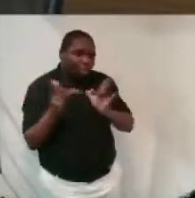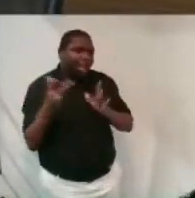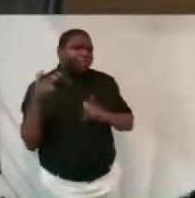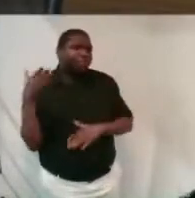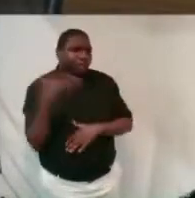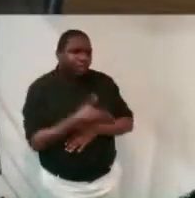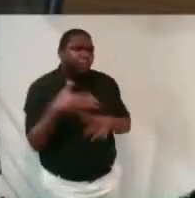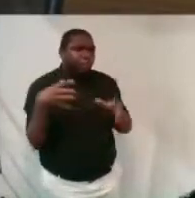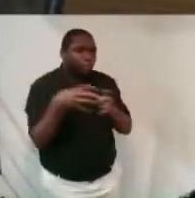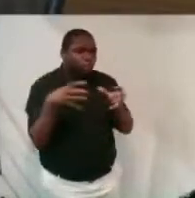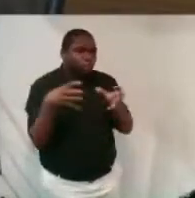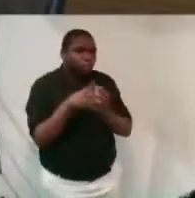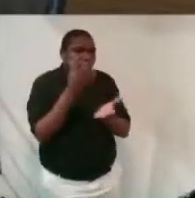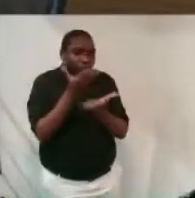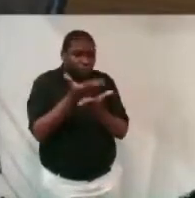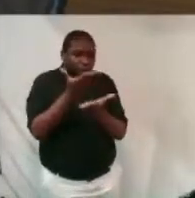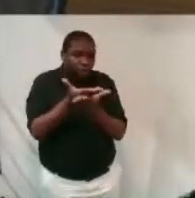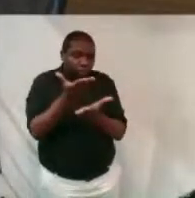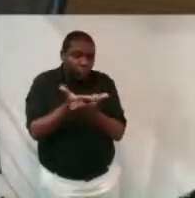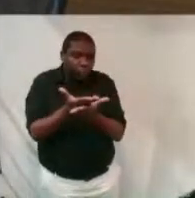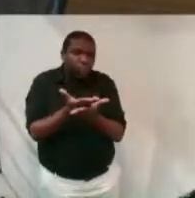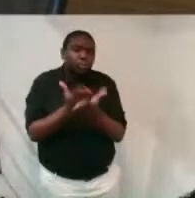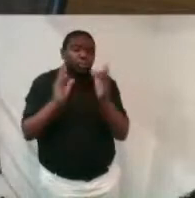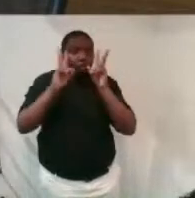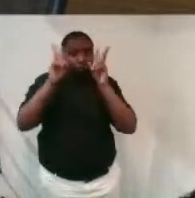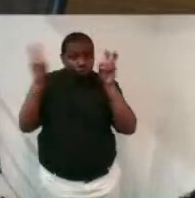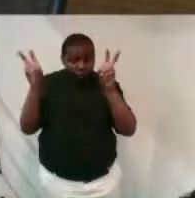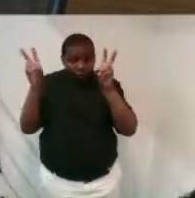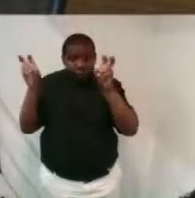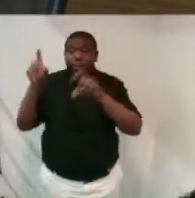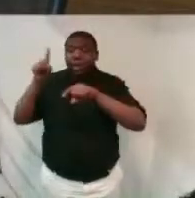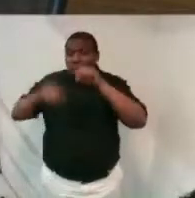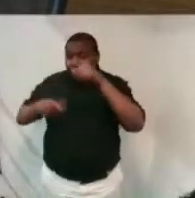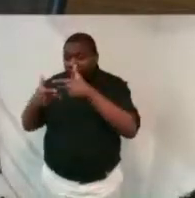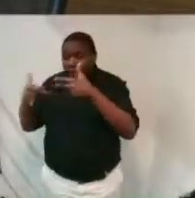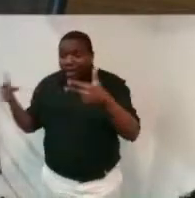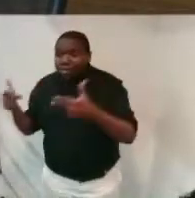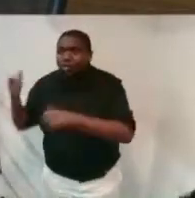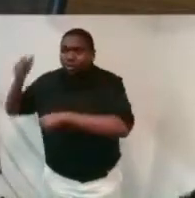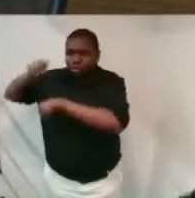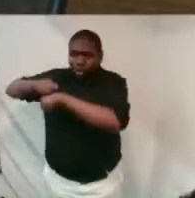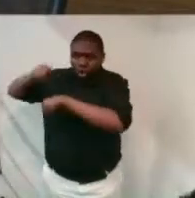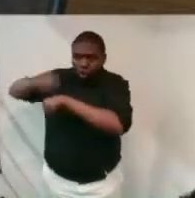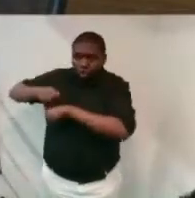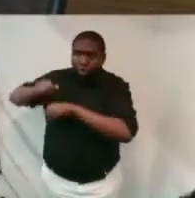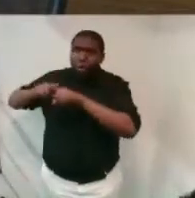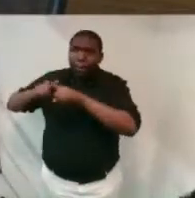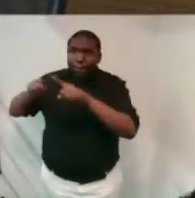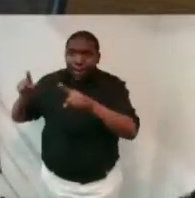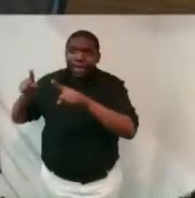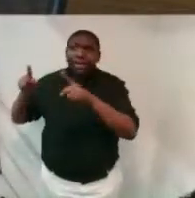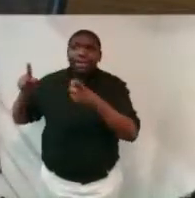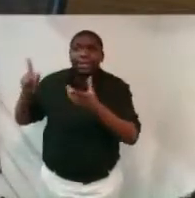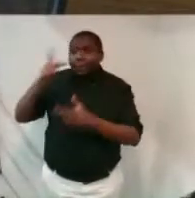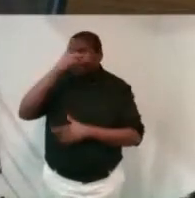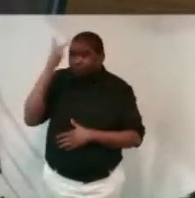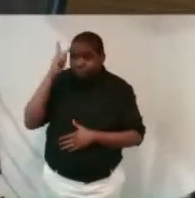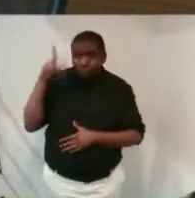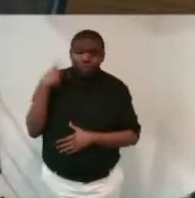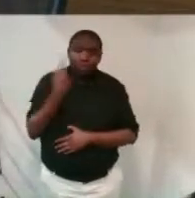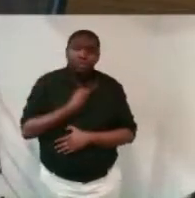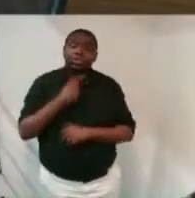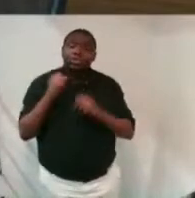nesse grupo de estudos de resíduos sólidos. Mas é com essas pessoas que a gente pode